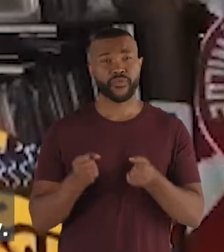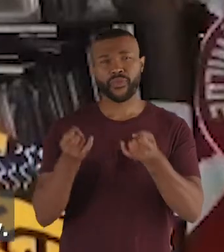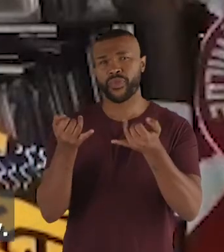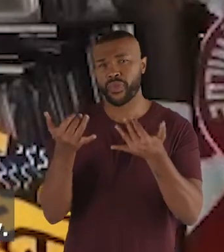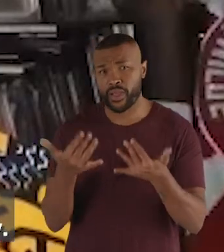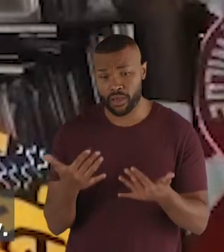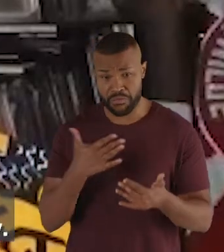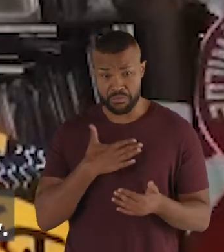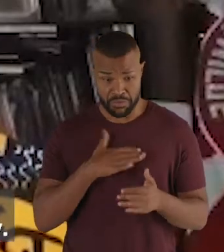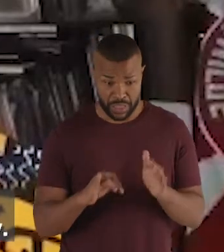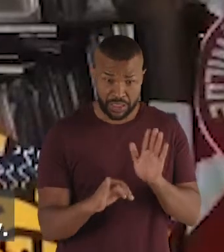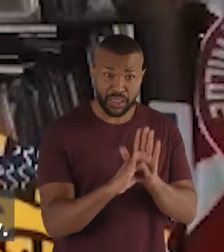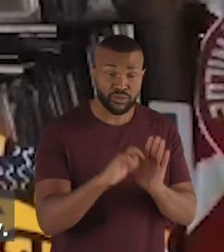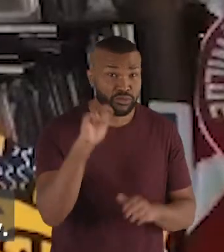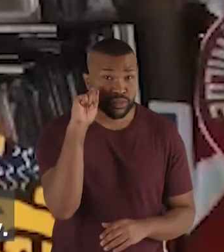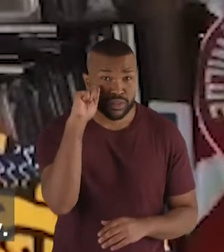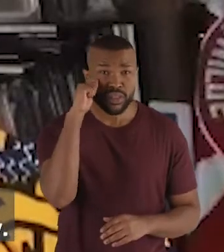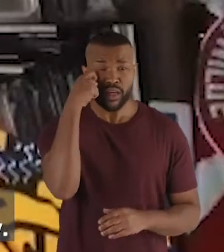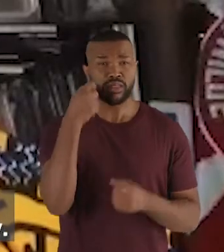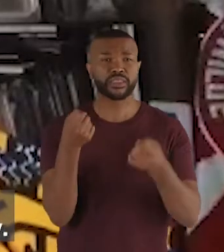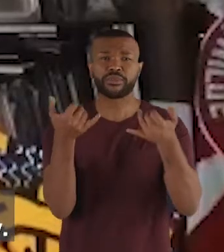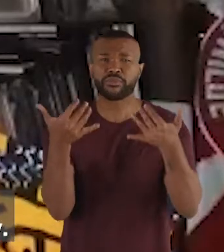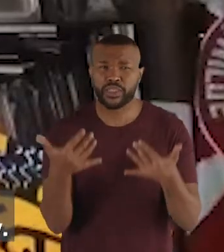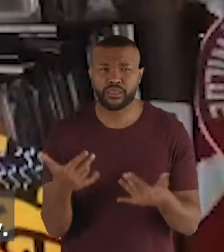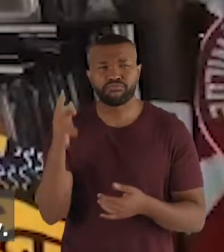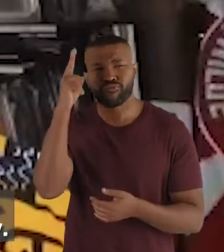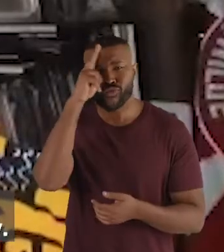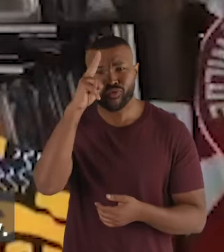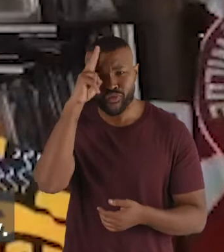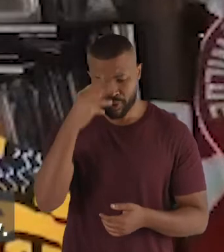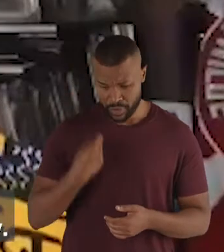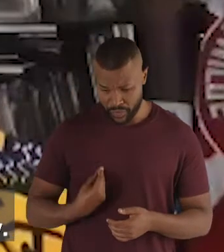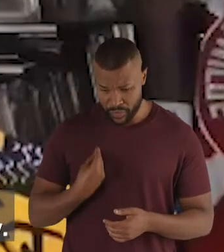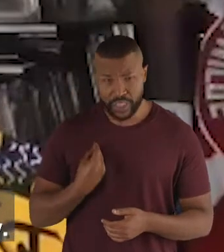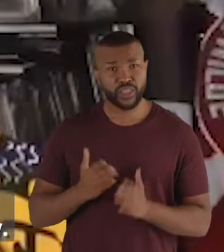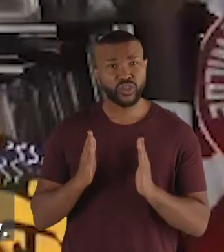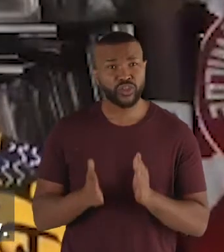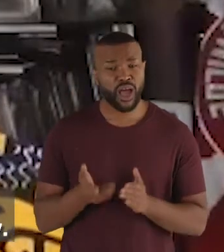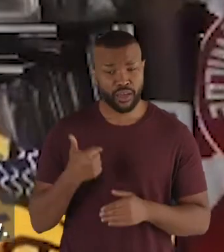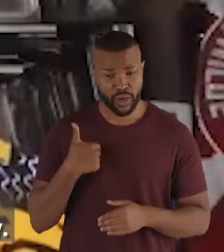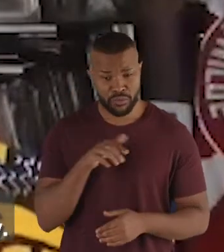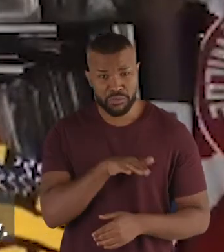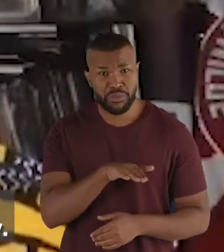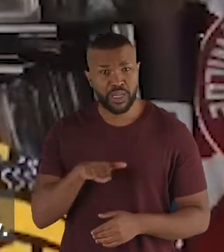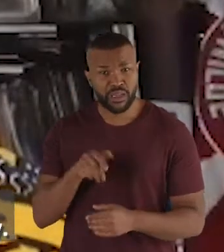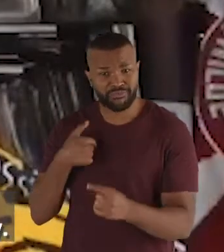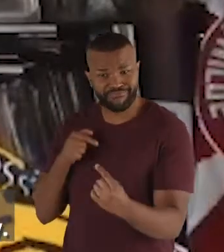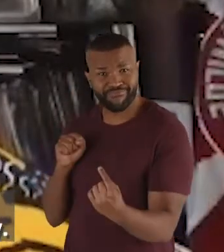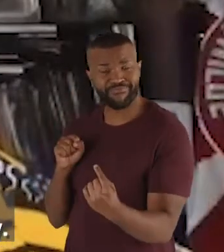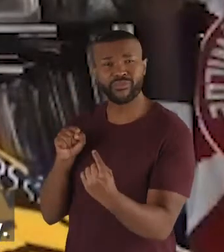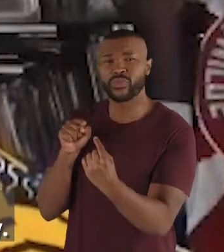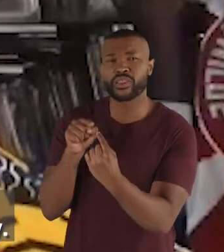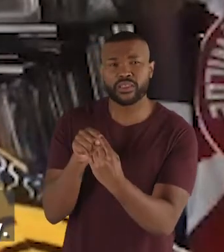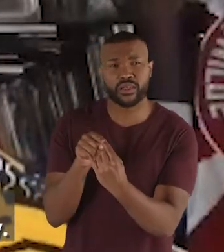Falar sobre a minha identidade negra é falar sobre uma história de vida que vem desde muito pequena